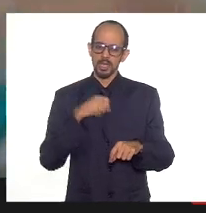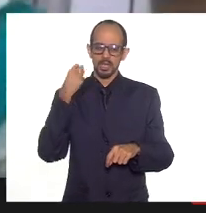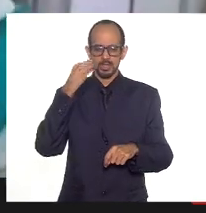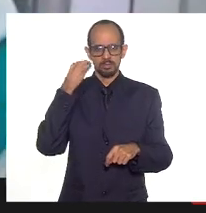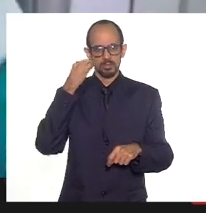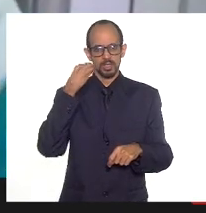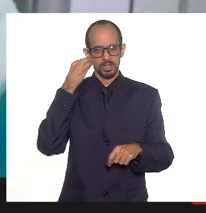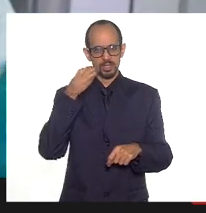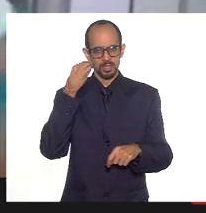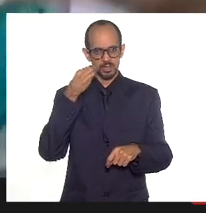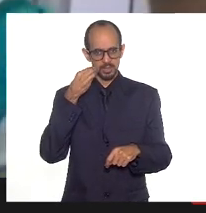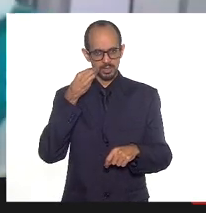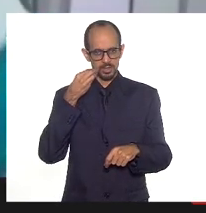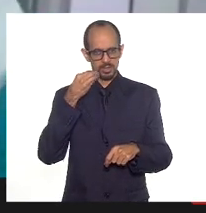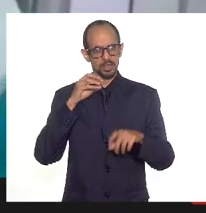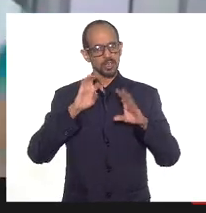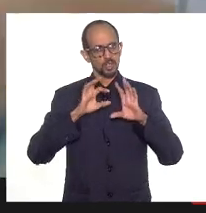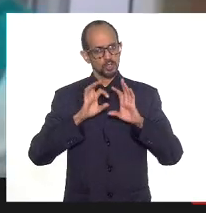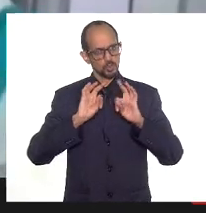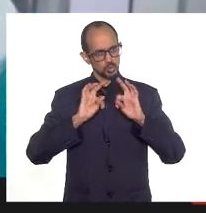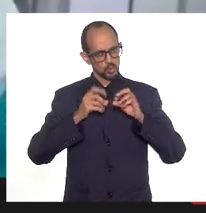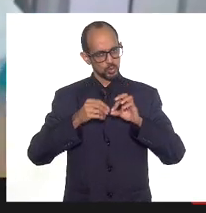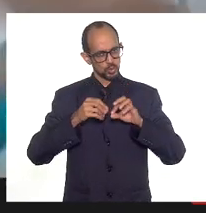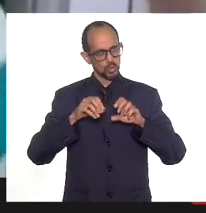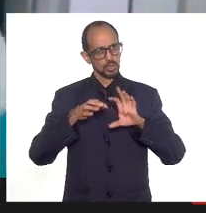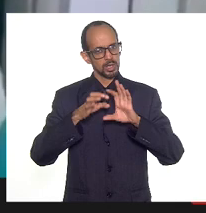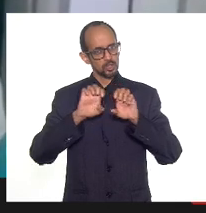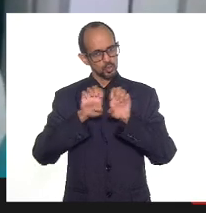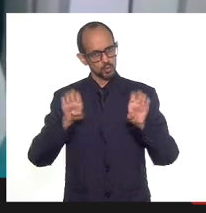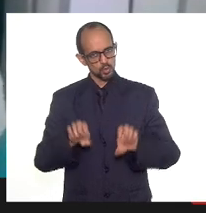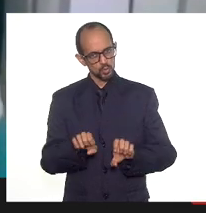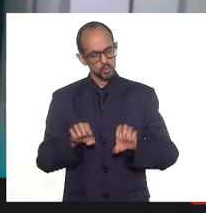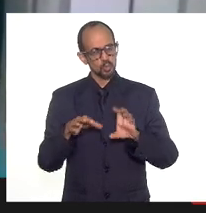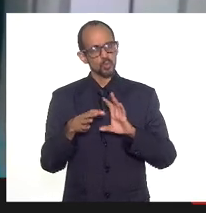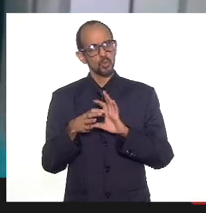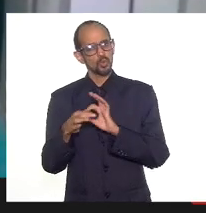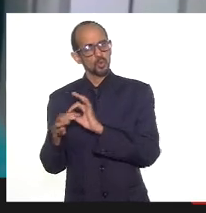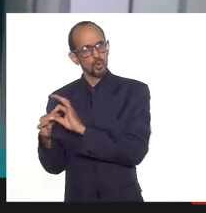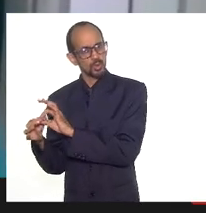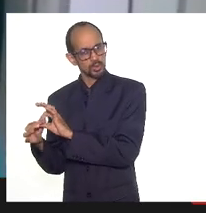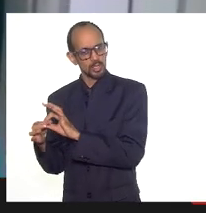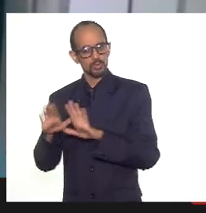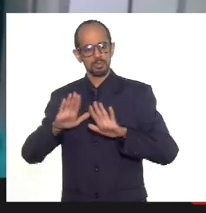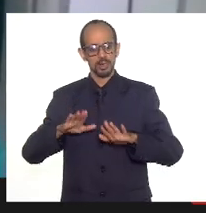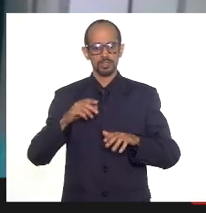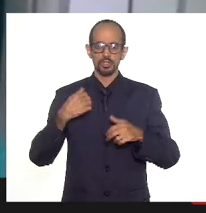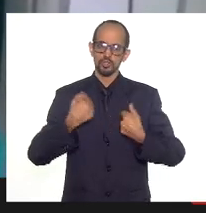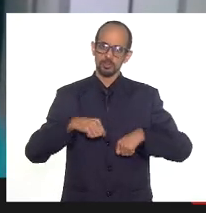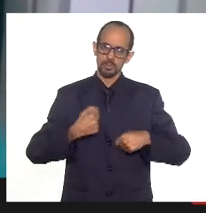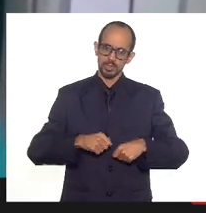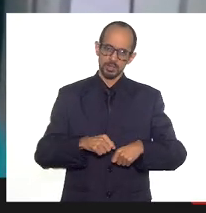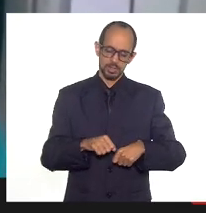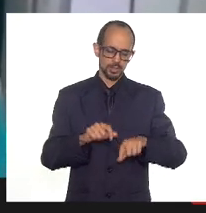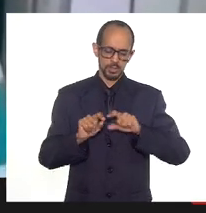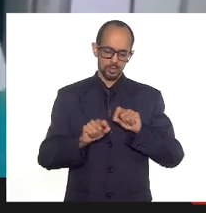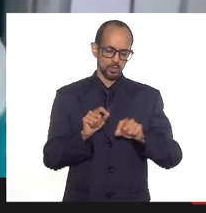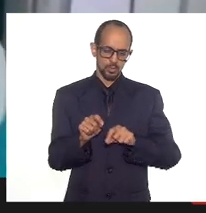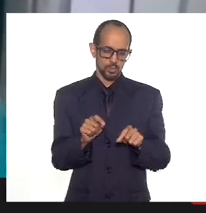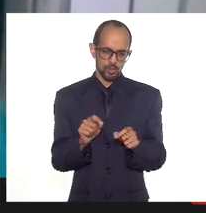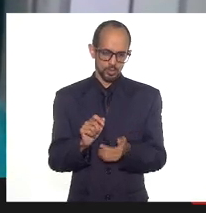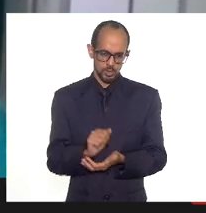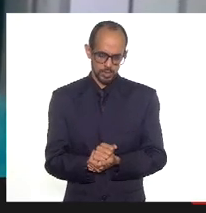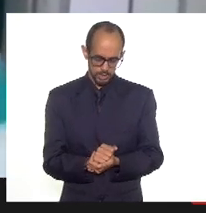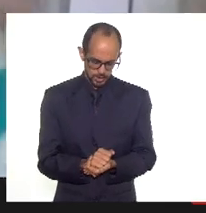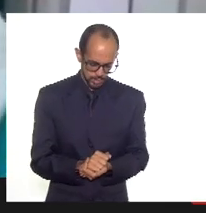as especificidades conjunturais, culturais, regionais, econômicas, enfim, mas precisa levar isso em conta. Então, eu queria, deputada Célia Jordão, se me